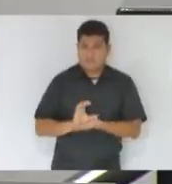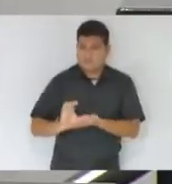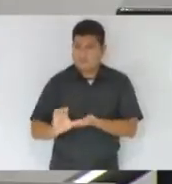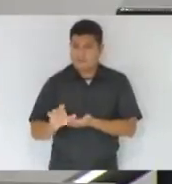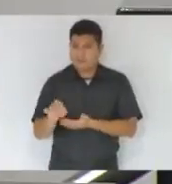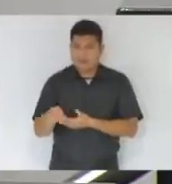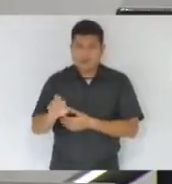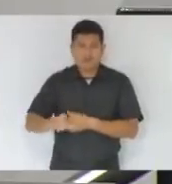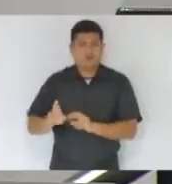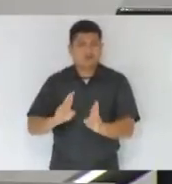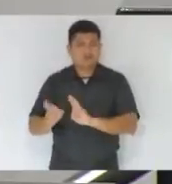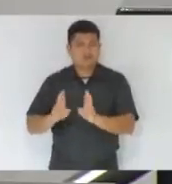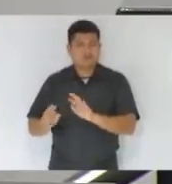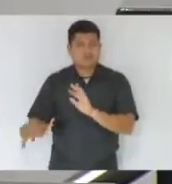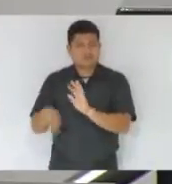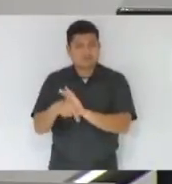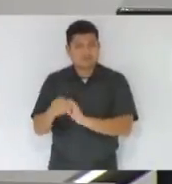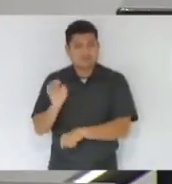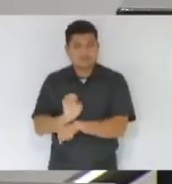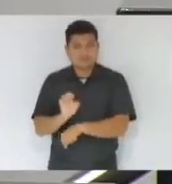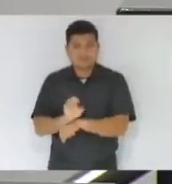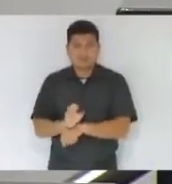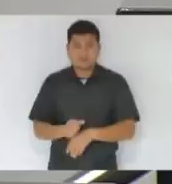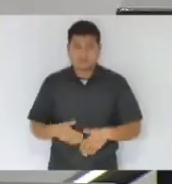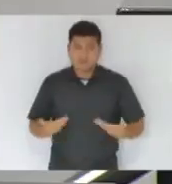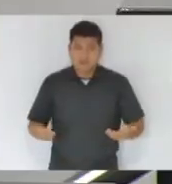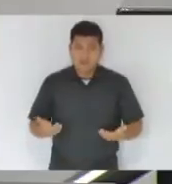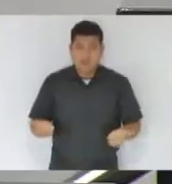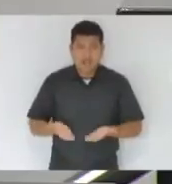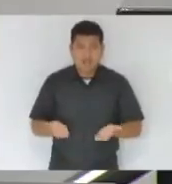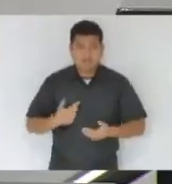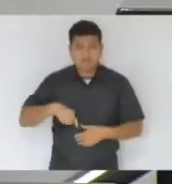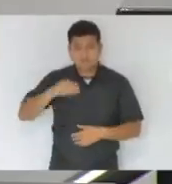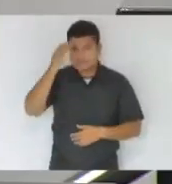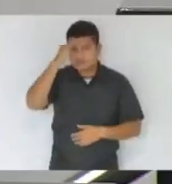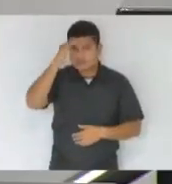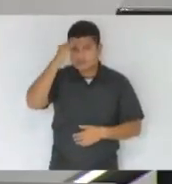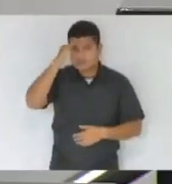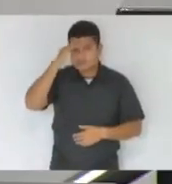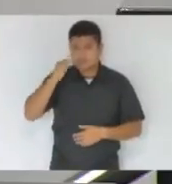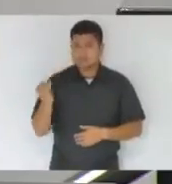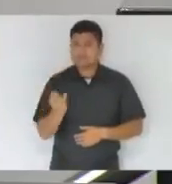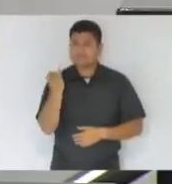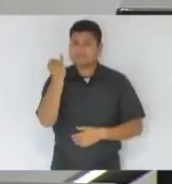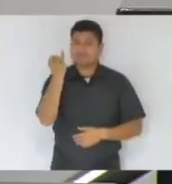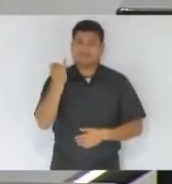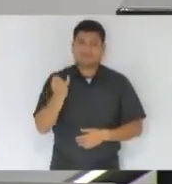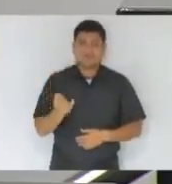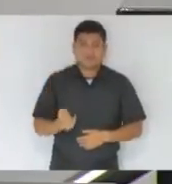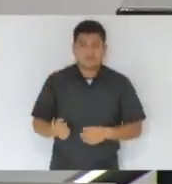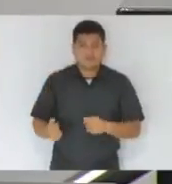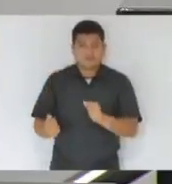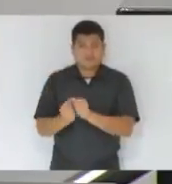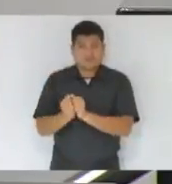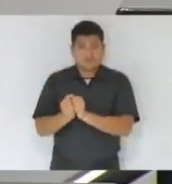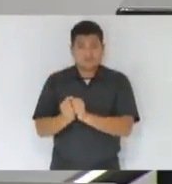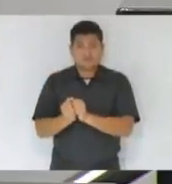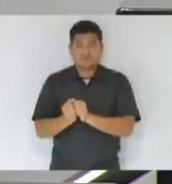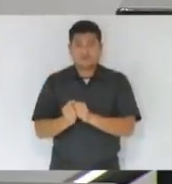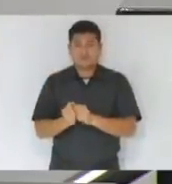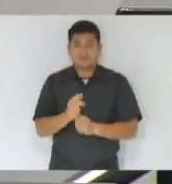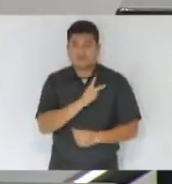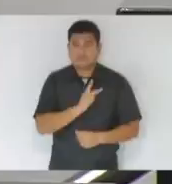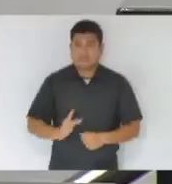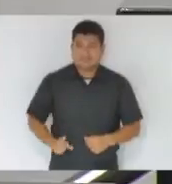estadual. Então, a partir desse momento, nós compreendemos e entendemos a importância, e aí, com o presidente João Sidney, da